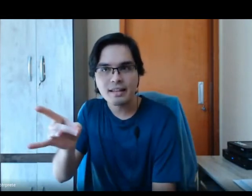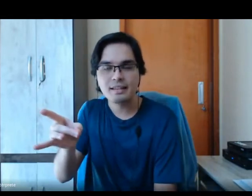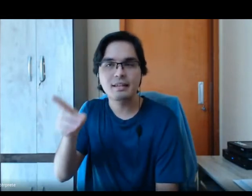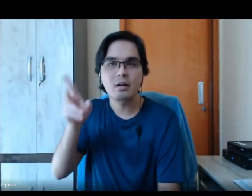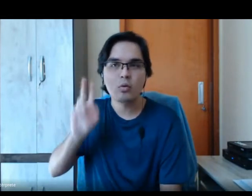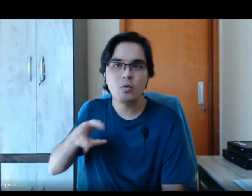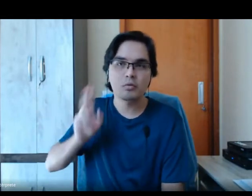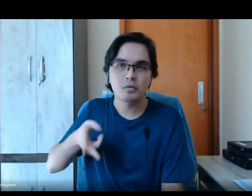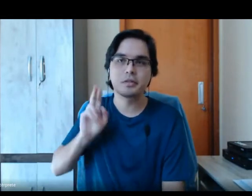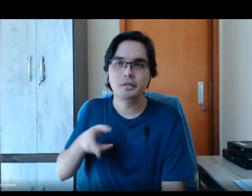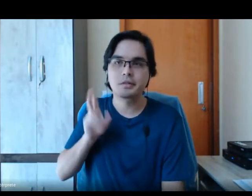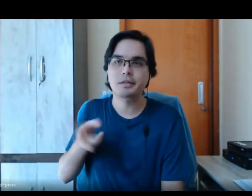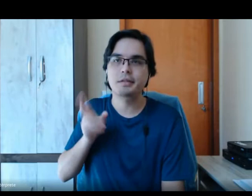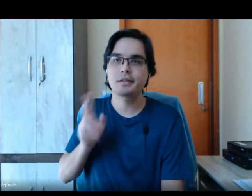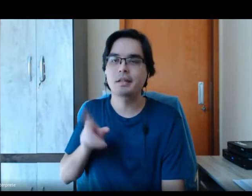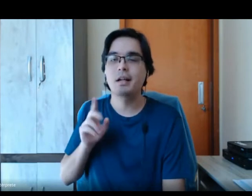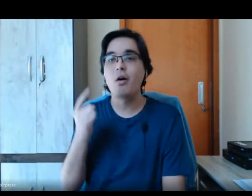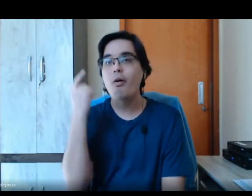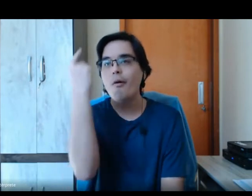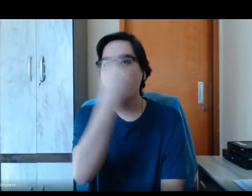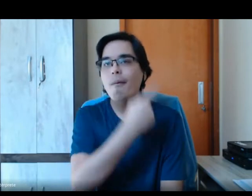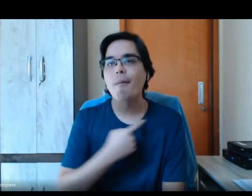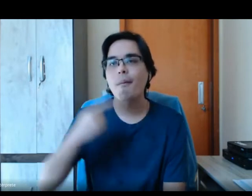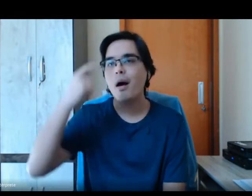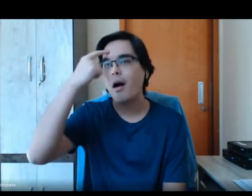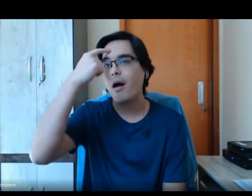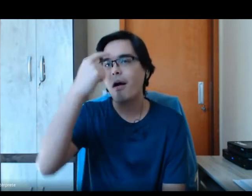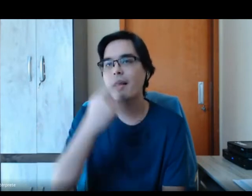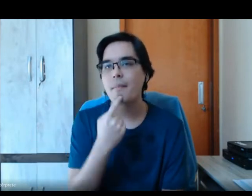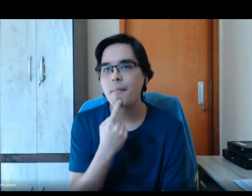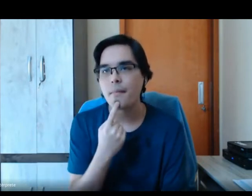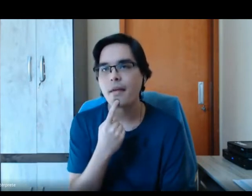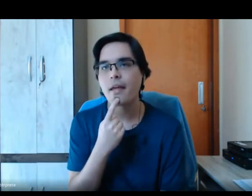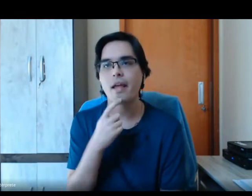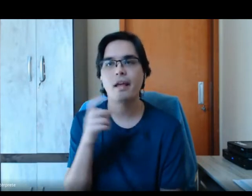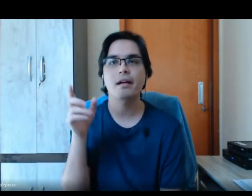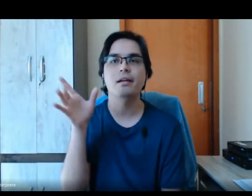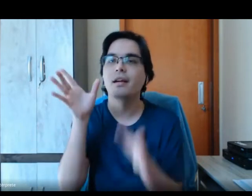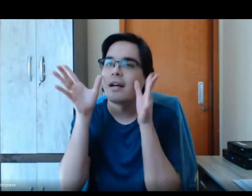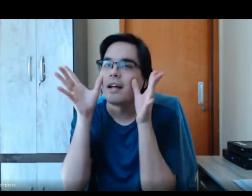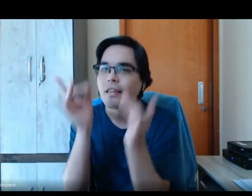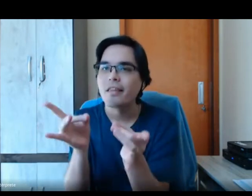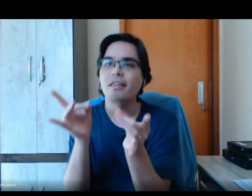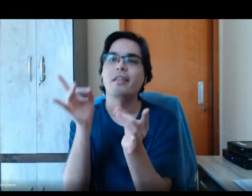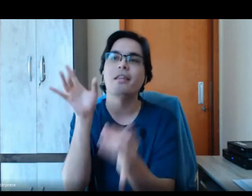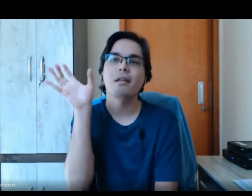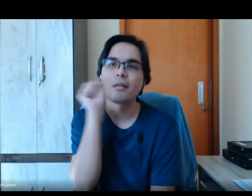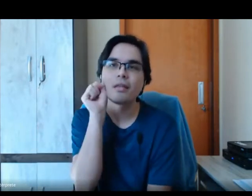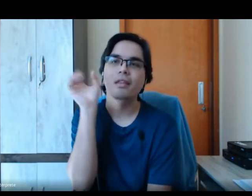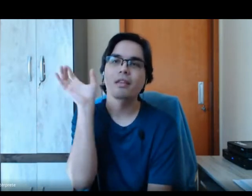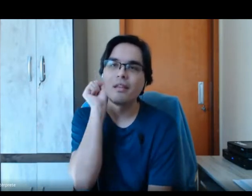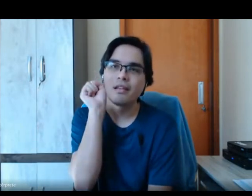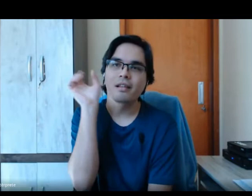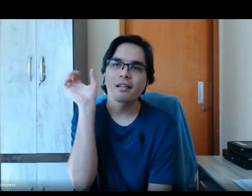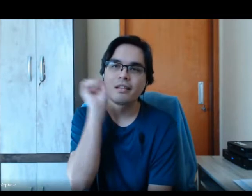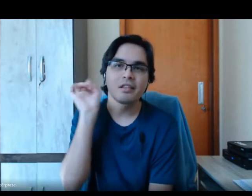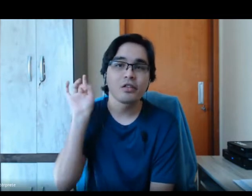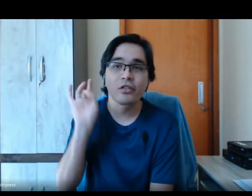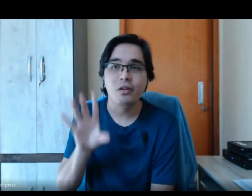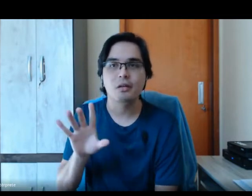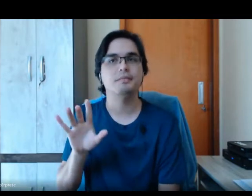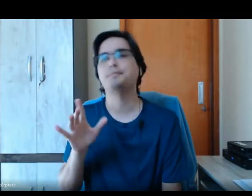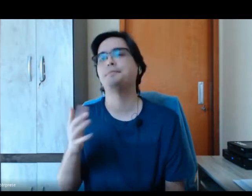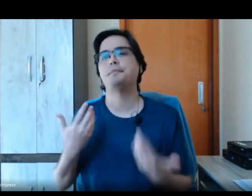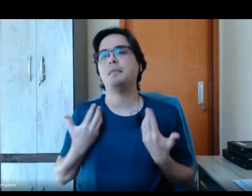pode ter problemas de conexão. Eu acho que 2 horas é um teto, assim, razoável, alternando, né, momentos em que eles